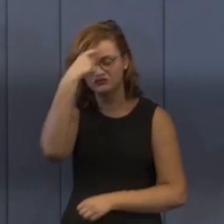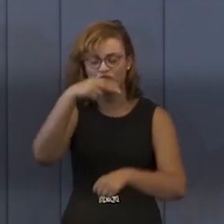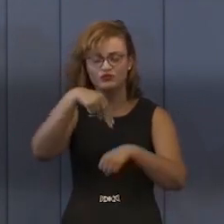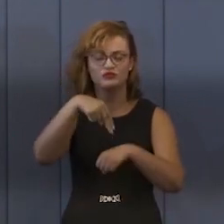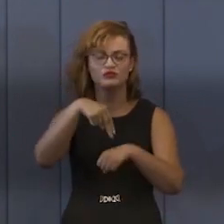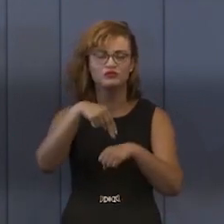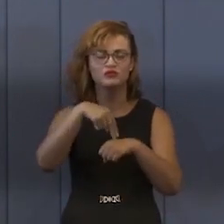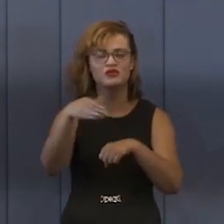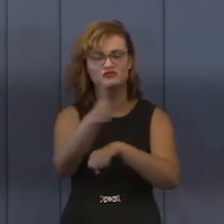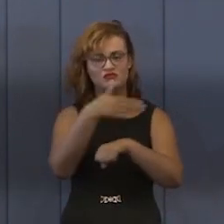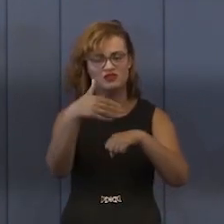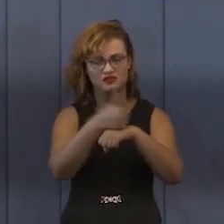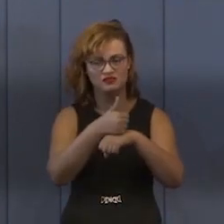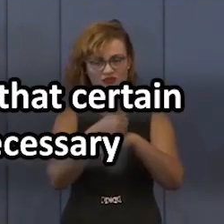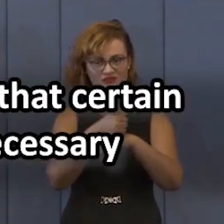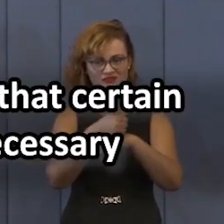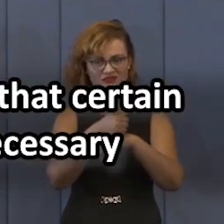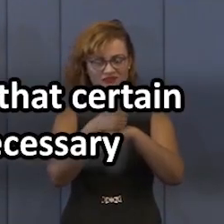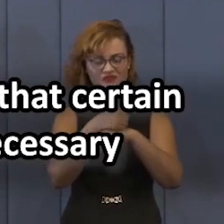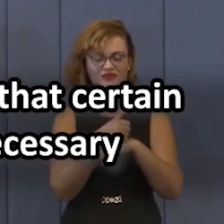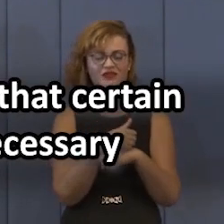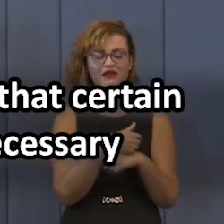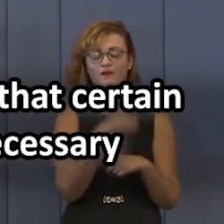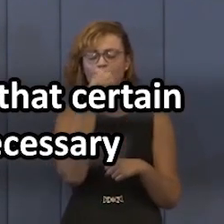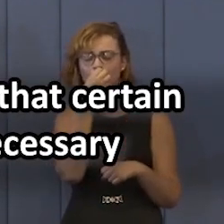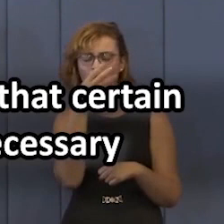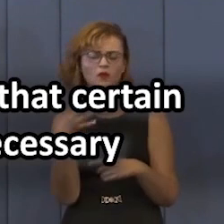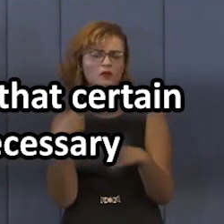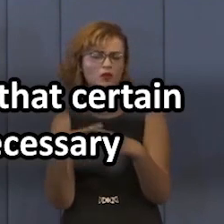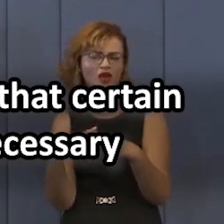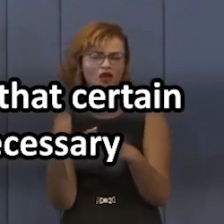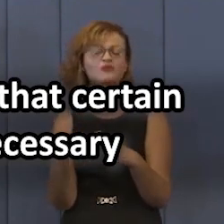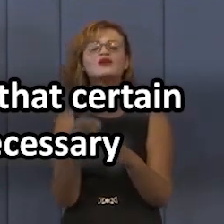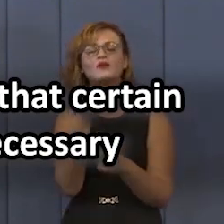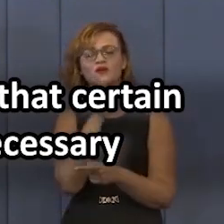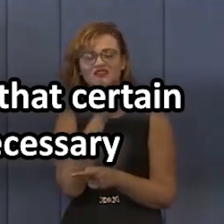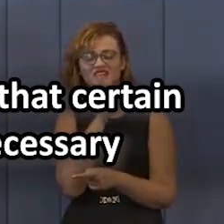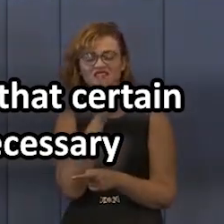a chamada virtude do nacionalismo. A virtude do nacionalismo diz respeito